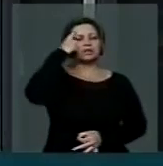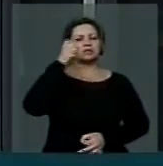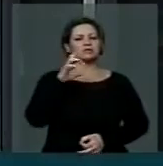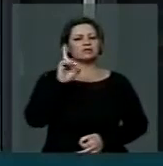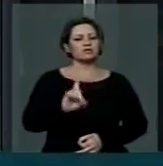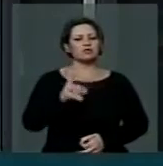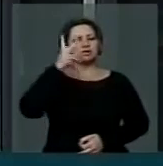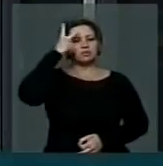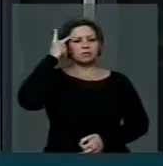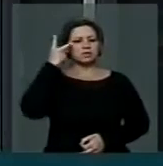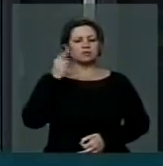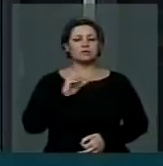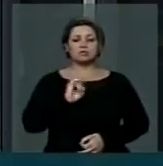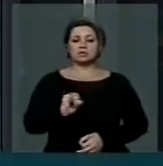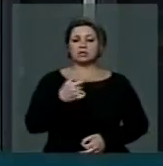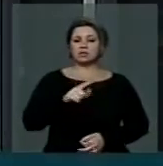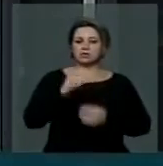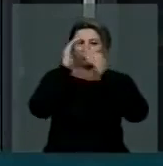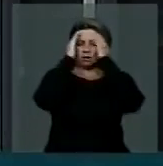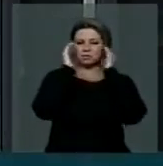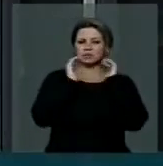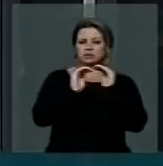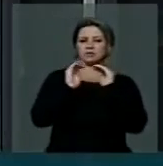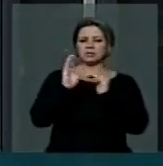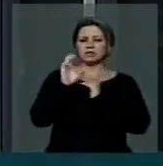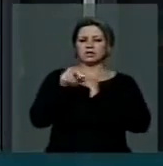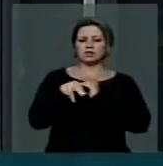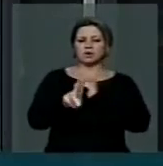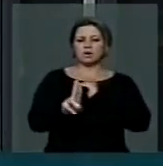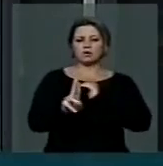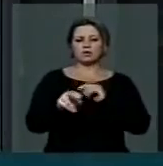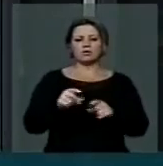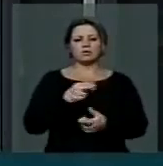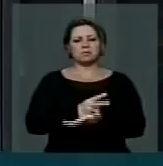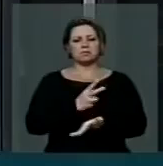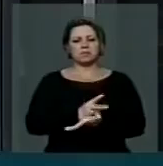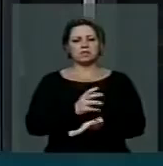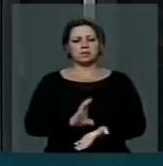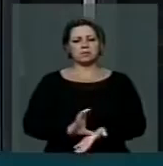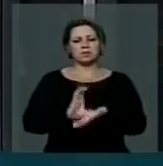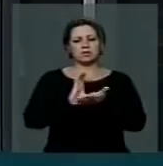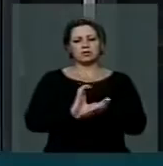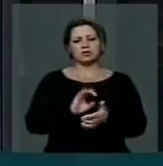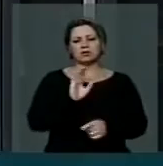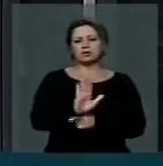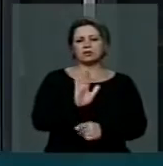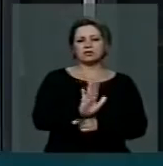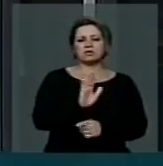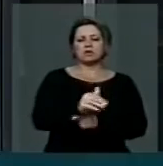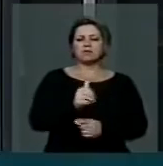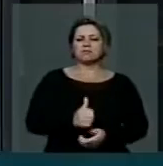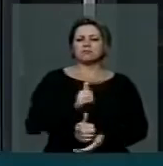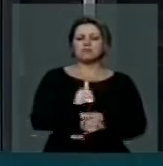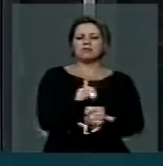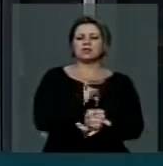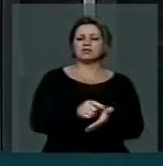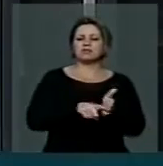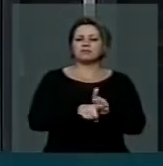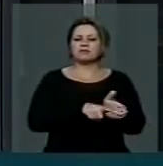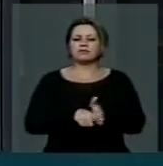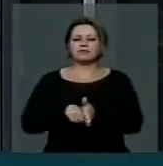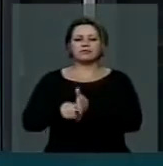humanos. Sem qualquer subordinação à ONU, ainda que o Conselho de Segurança possa eventualmente solicitar que